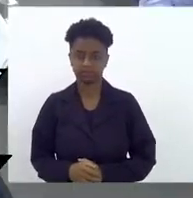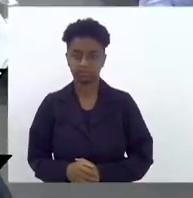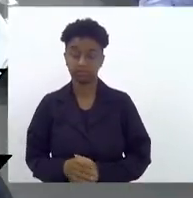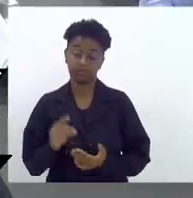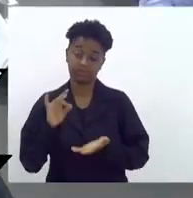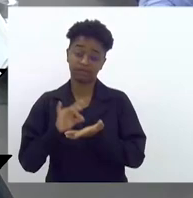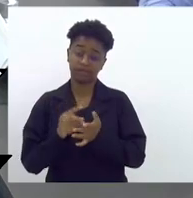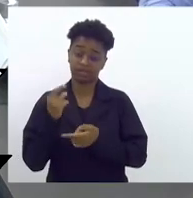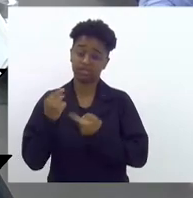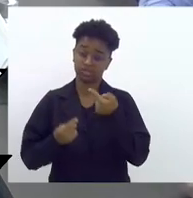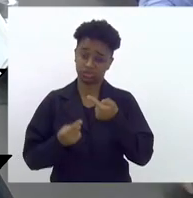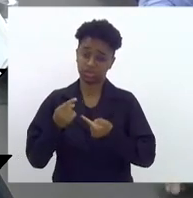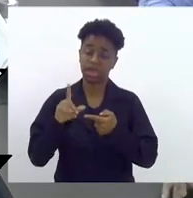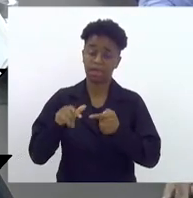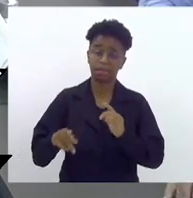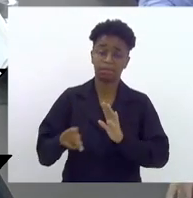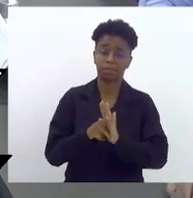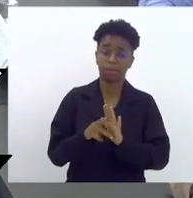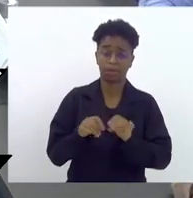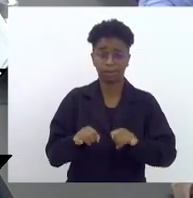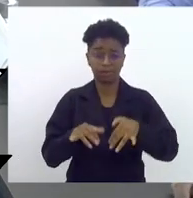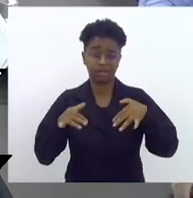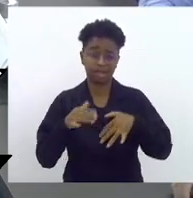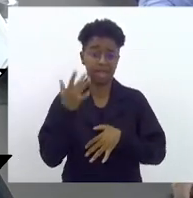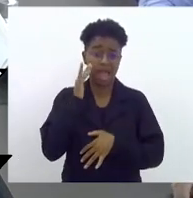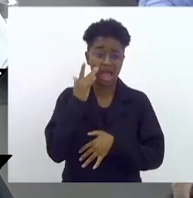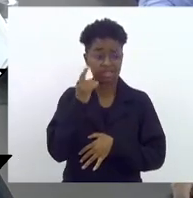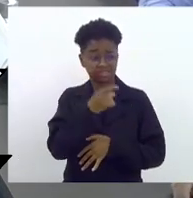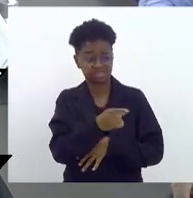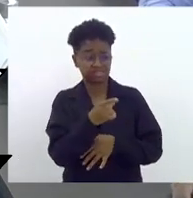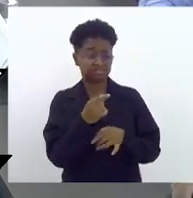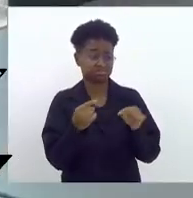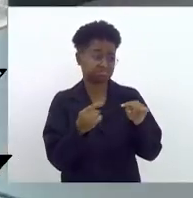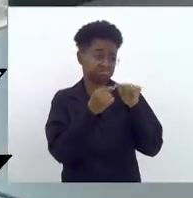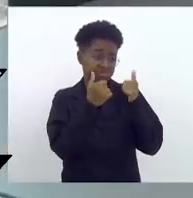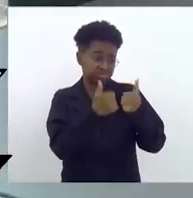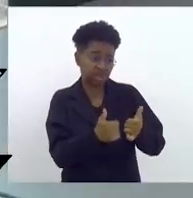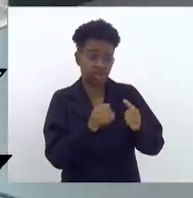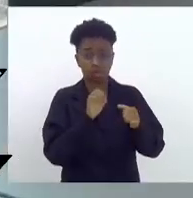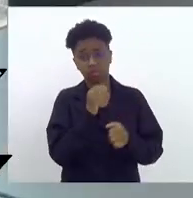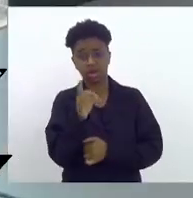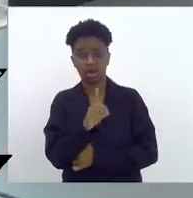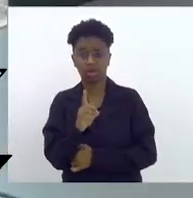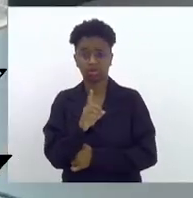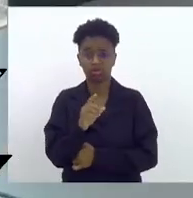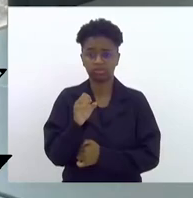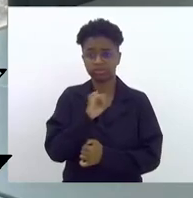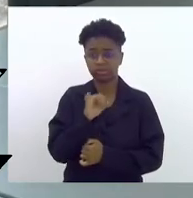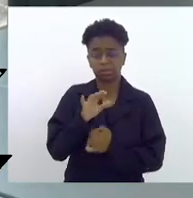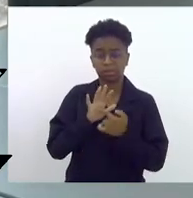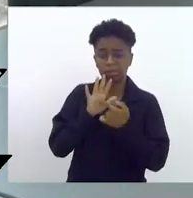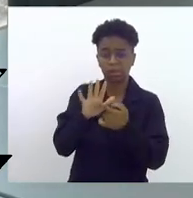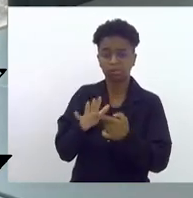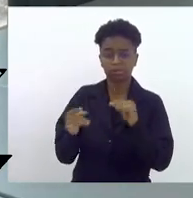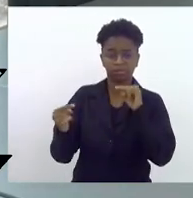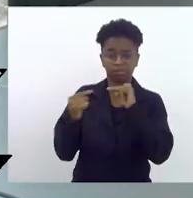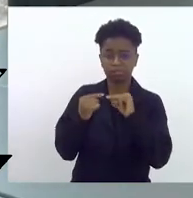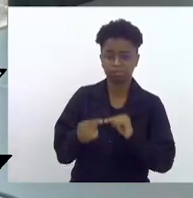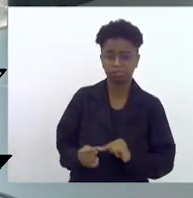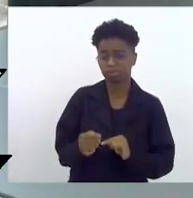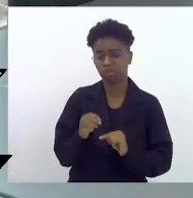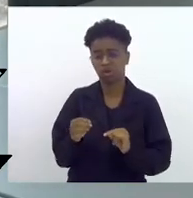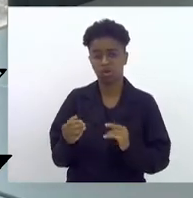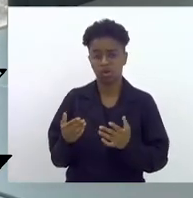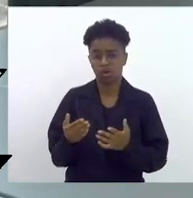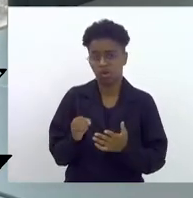essa discussão é de plenária de mérito se acha se determinado Deputado não considera o apresentado que faça